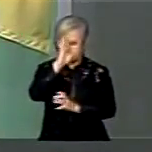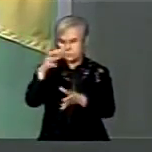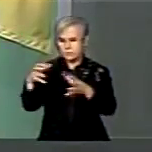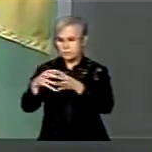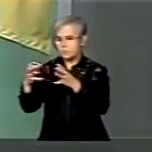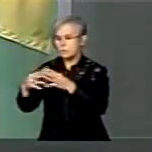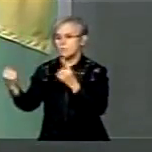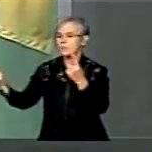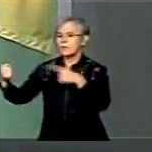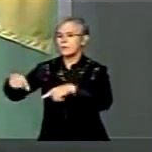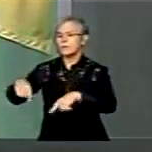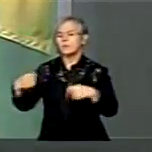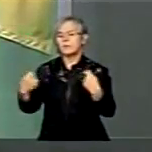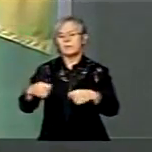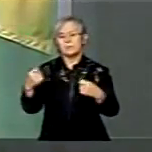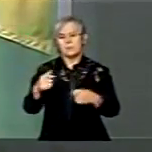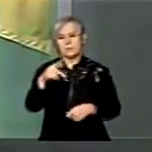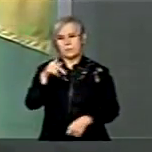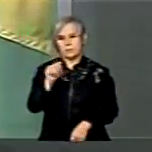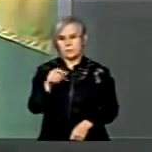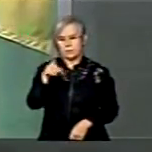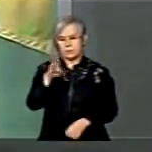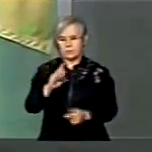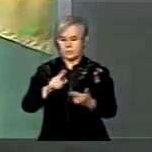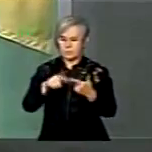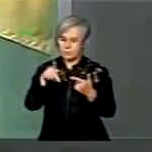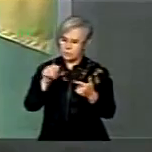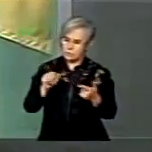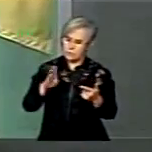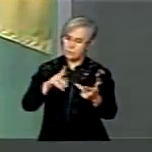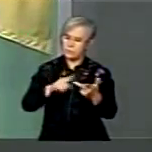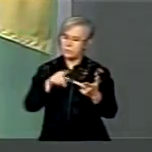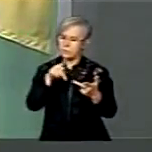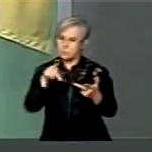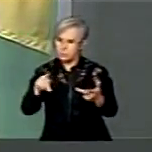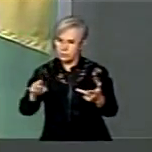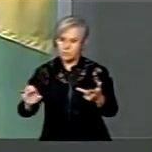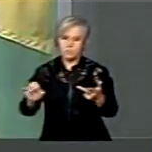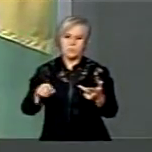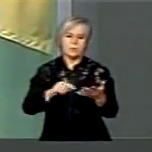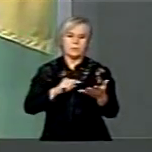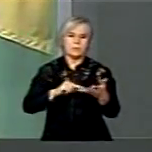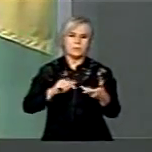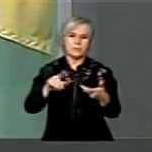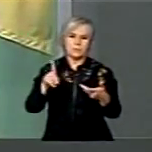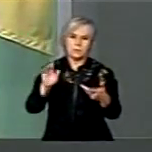oposição. E é necessário que PSDB, PSB, PPS,